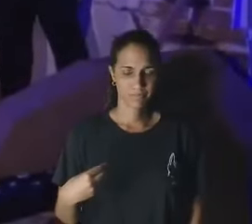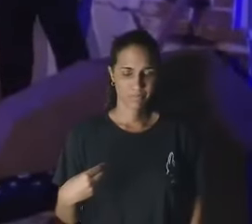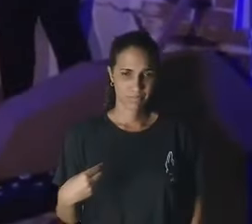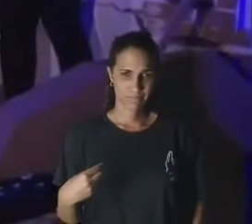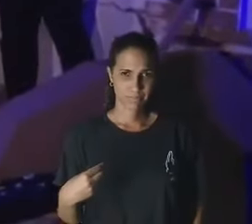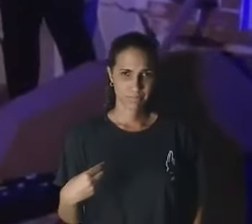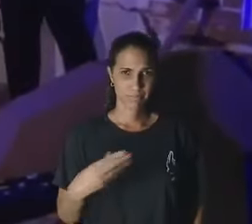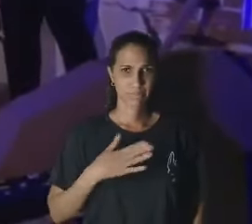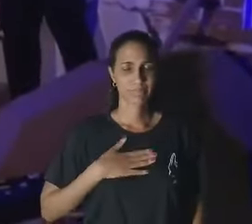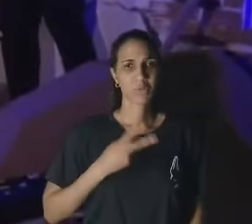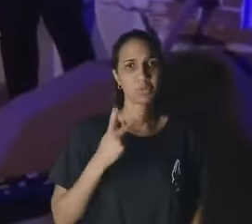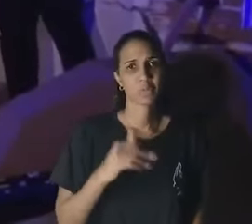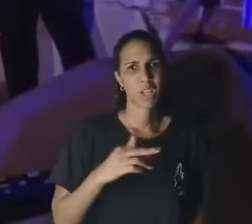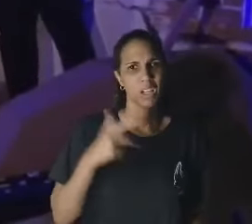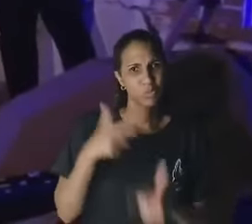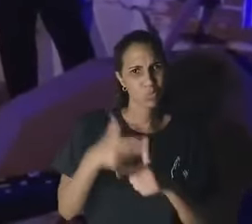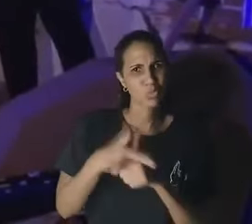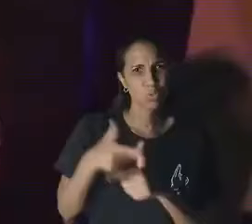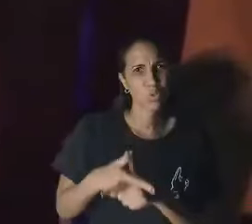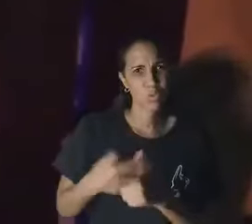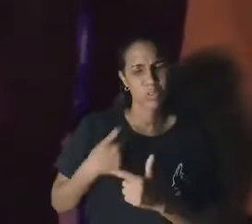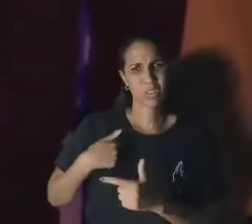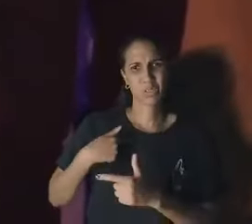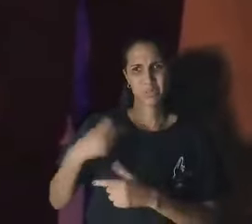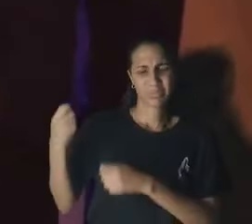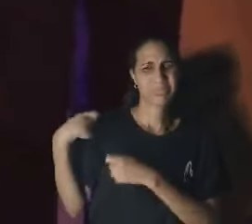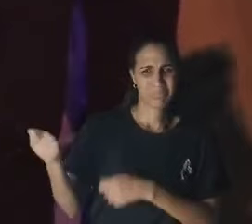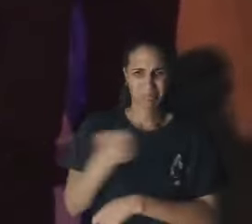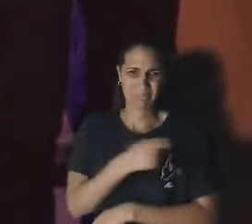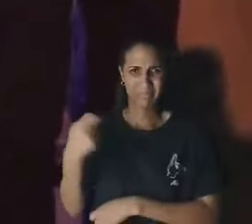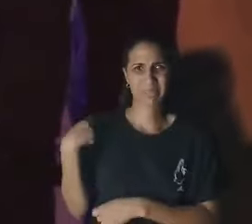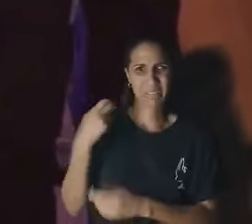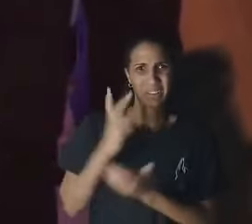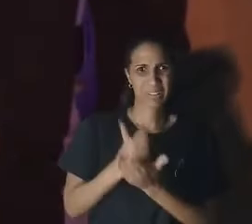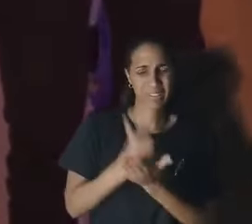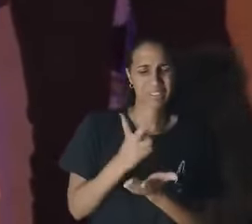o meu pai era muito rígido comigo e vivia me batendo o tempo todo.